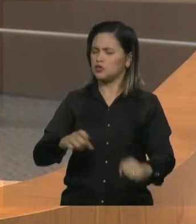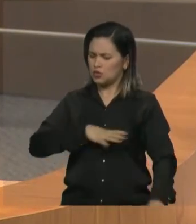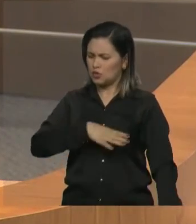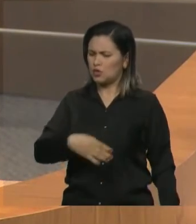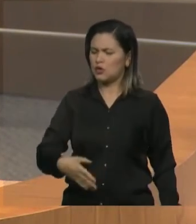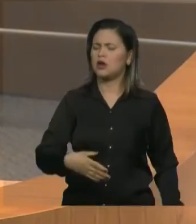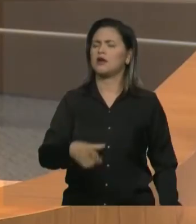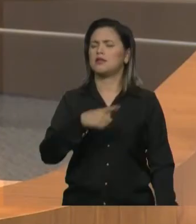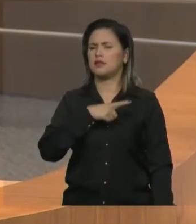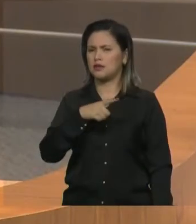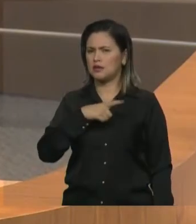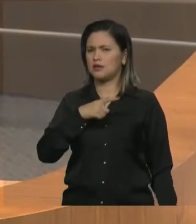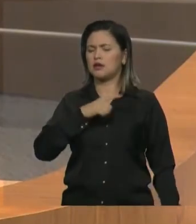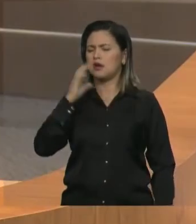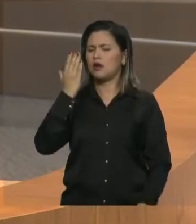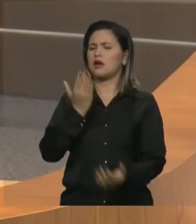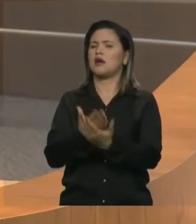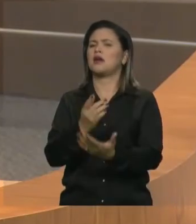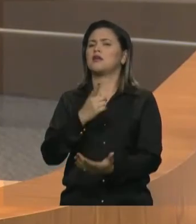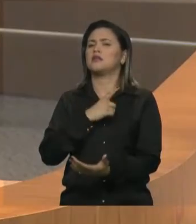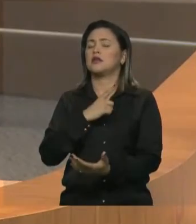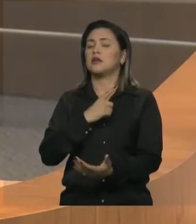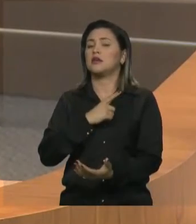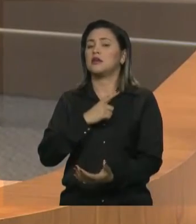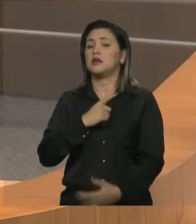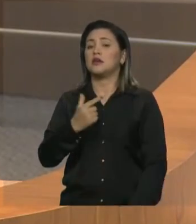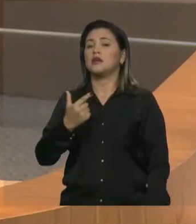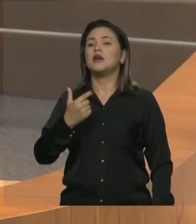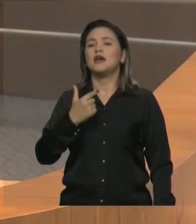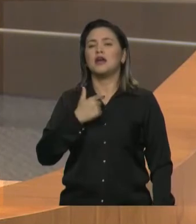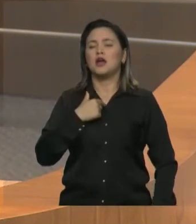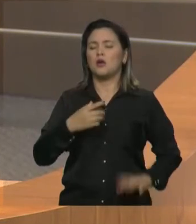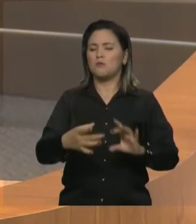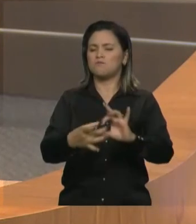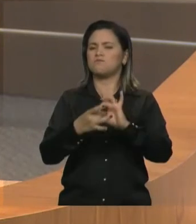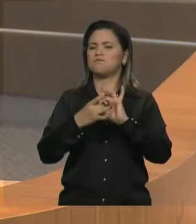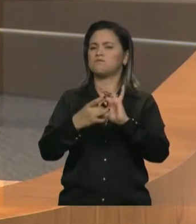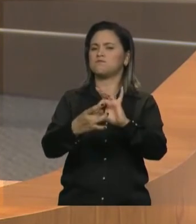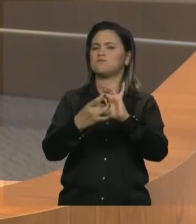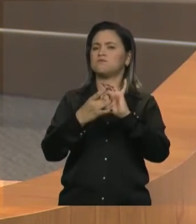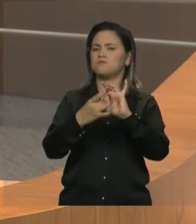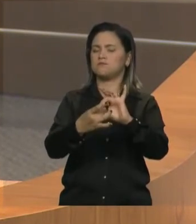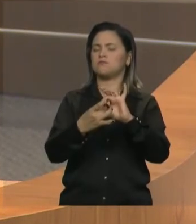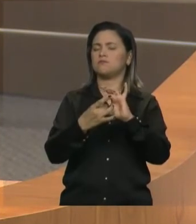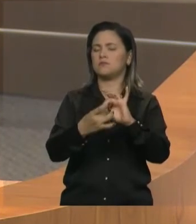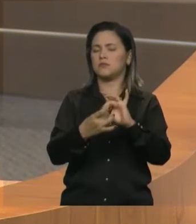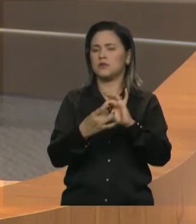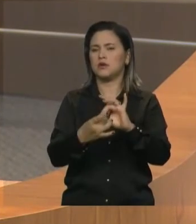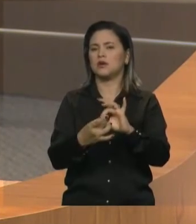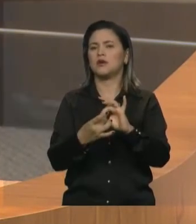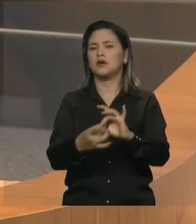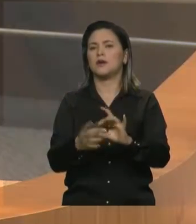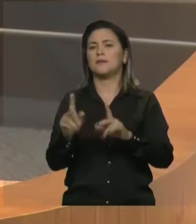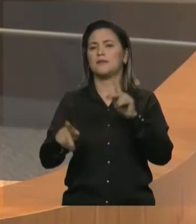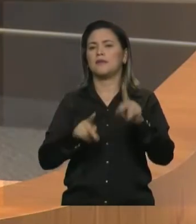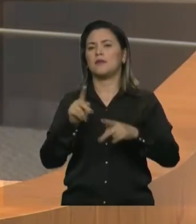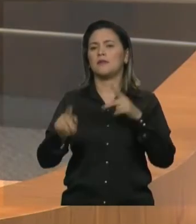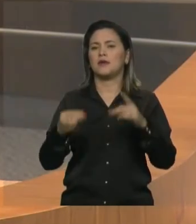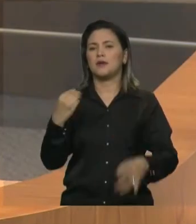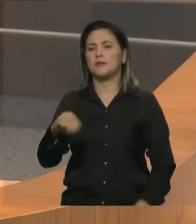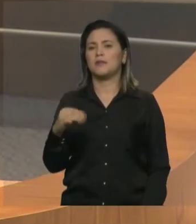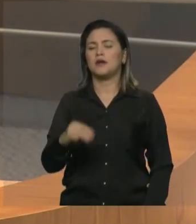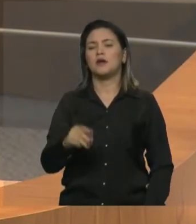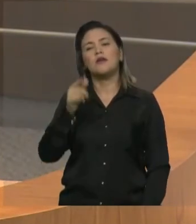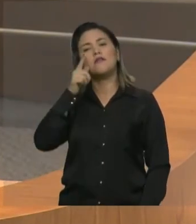uma certeza você tem lealdade aos compromisso com a aliança que você fez com o povo do maranhão quando telê gil sucesso